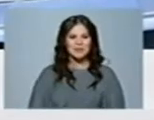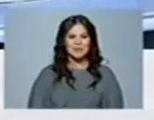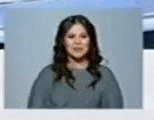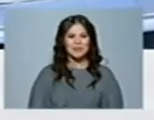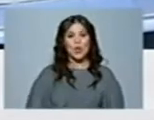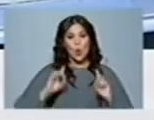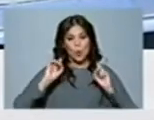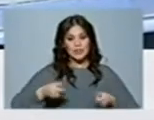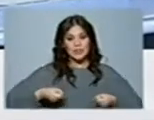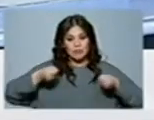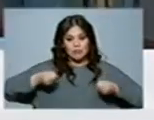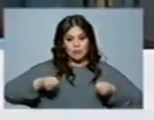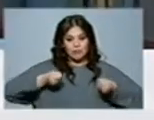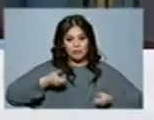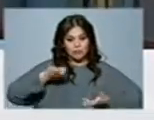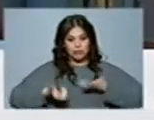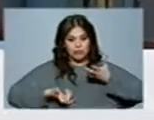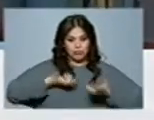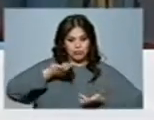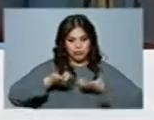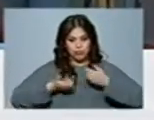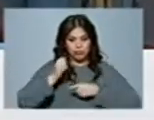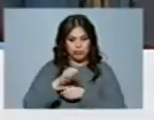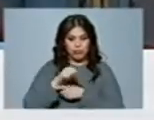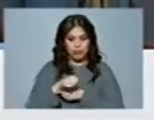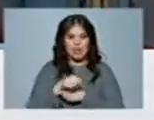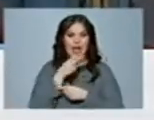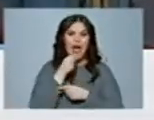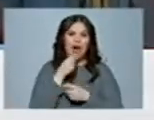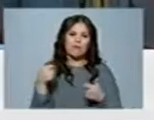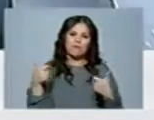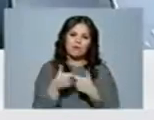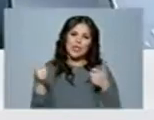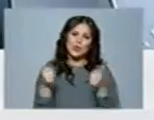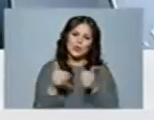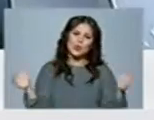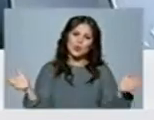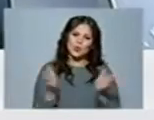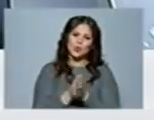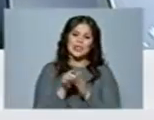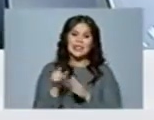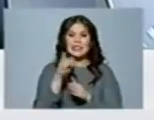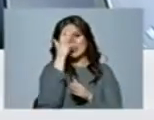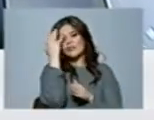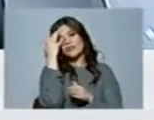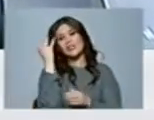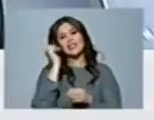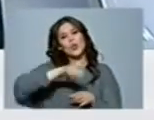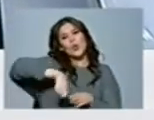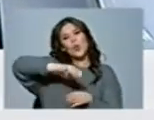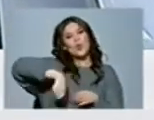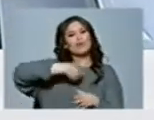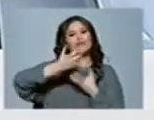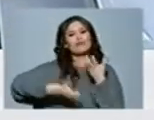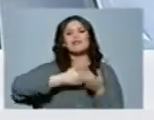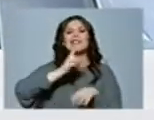a cozer? Pronto, muito cozido. Bem, vamos então pôr aqui a cozer. O arroz vai bem com tudo. Portanto, isto é uma fácil confecção, portanto, o que é que leva mais